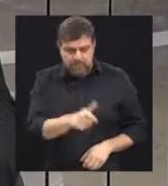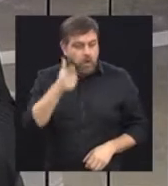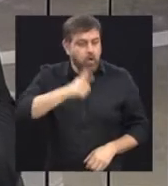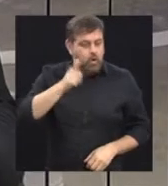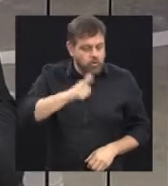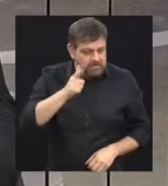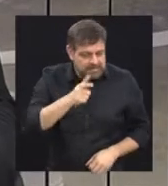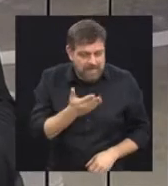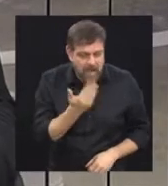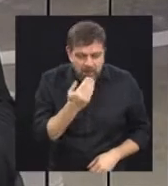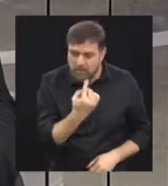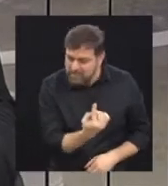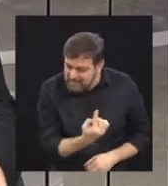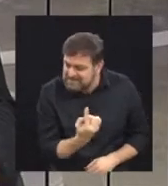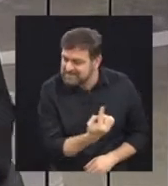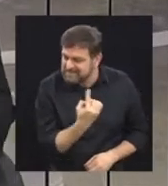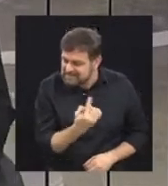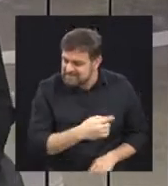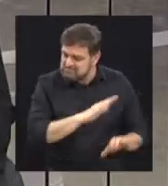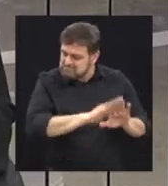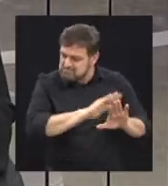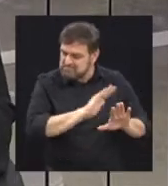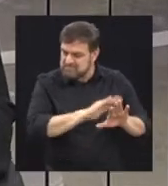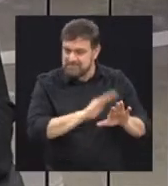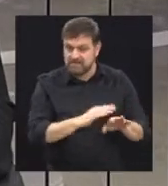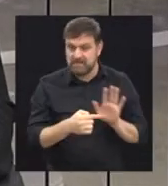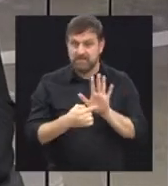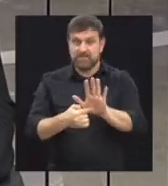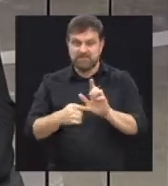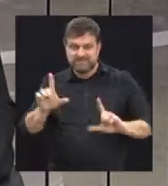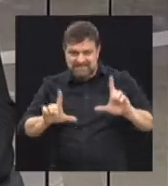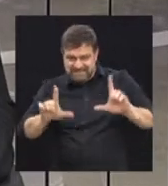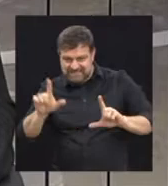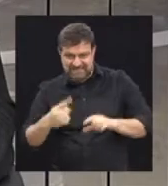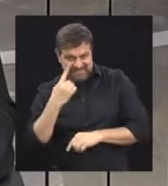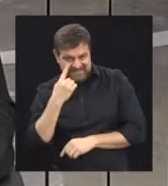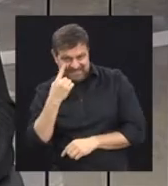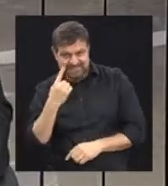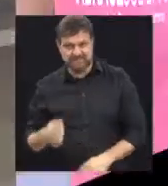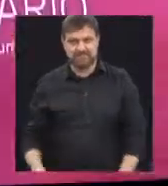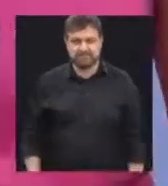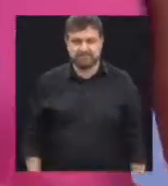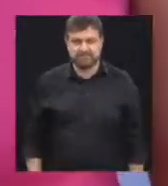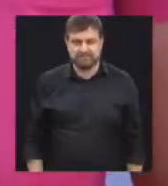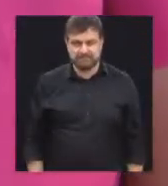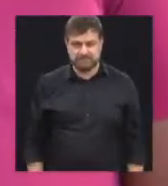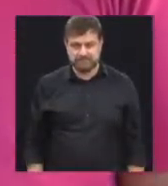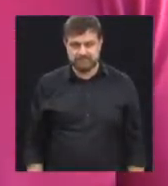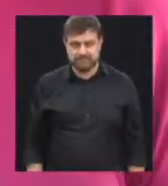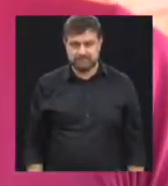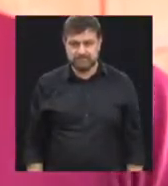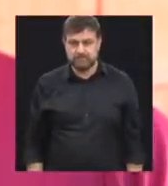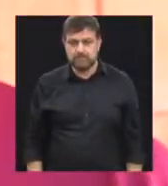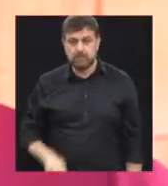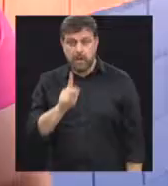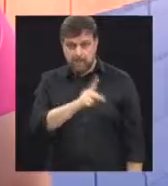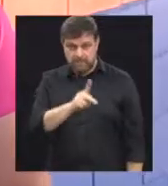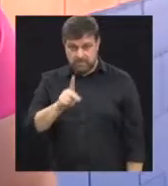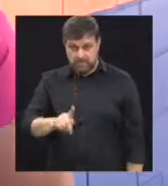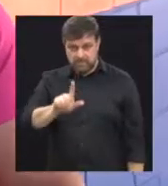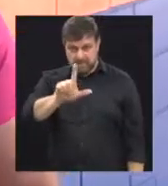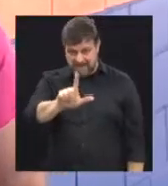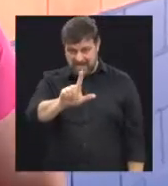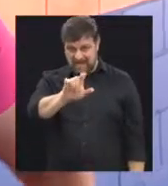autonomia, desenvolver um pouco disso nas crianças. Eu vou passar para o pessoal de casa dar uma olhada. Vamos acompanhar. Para a